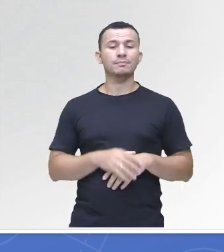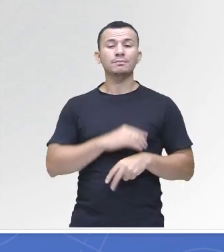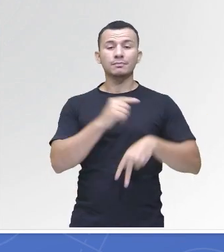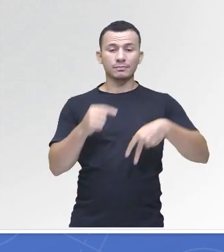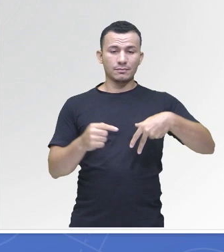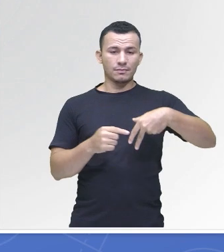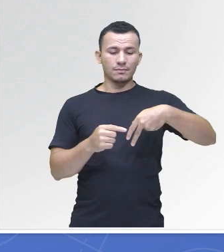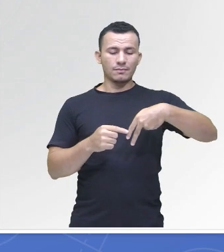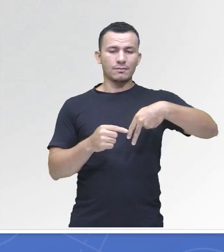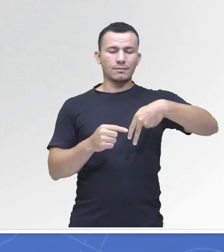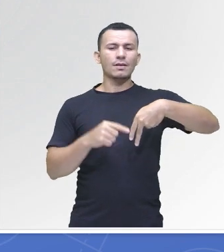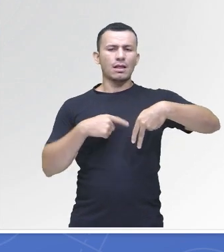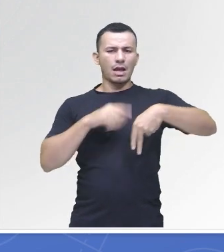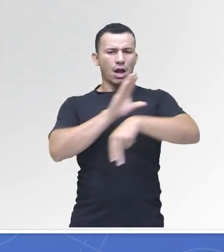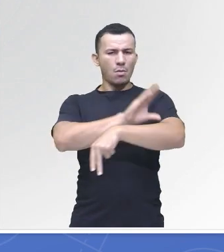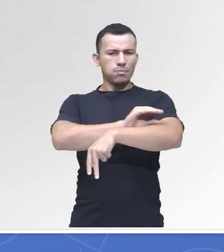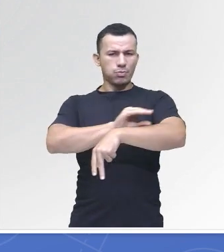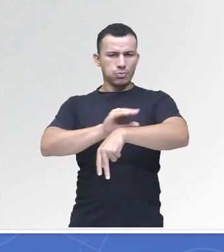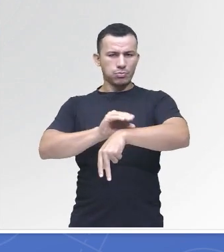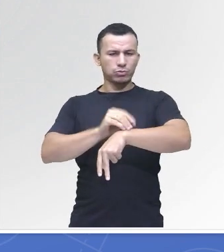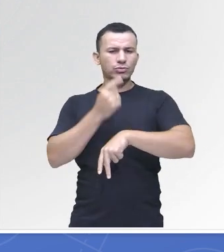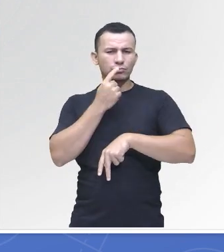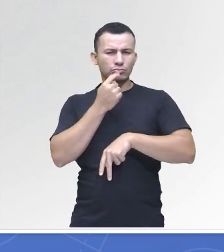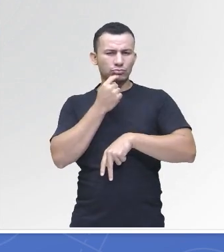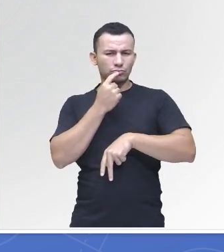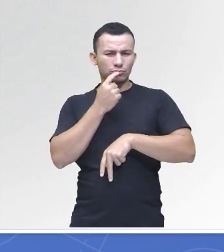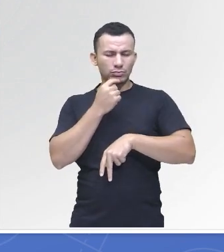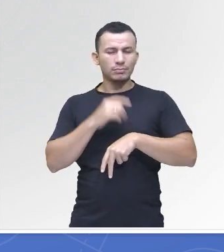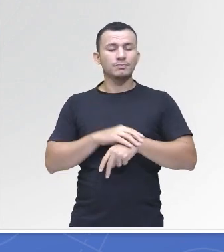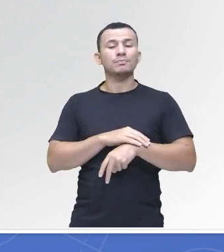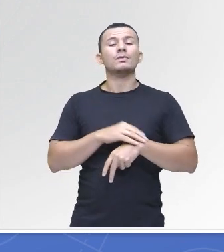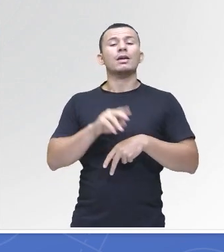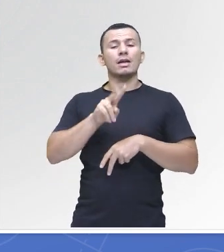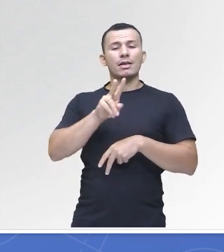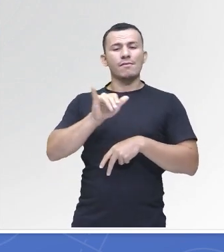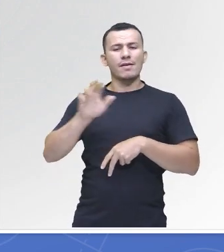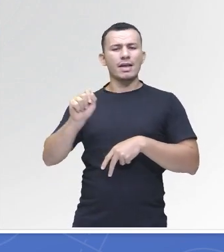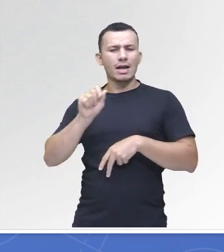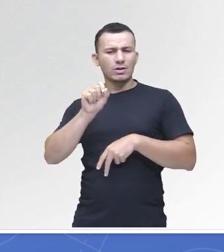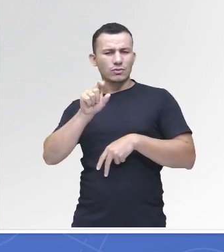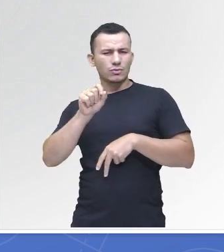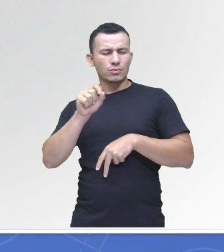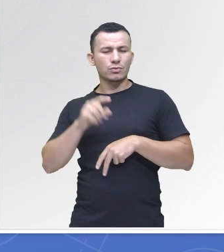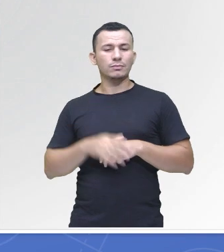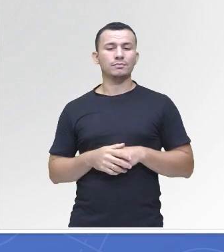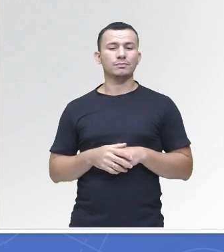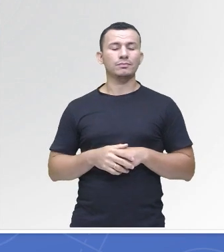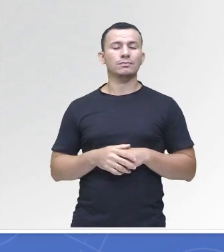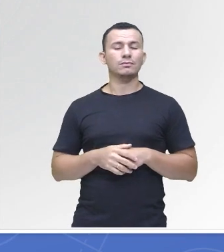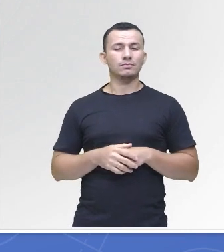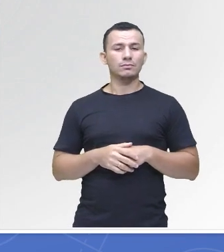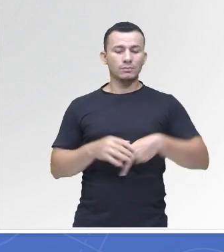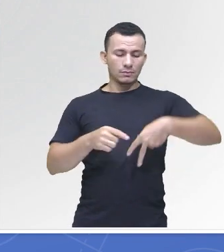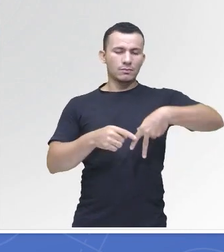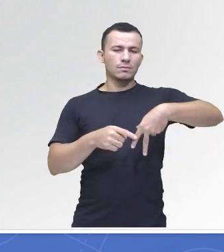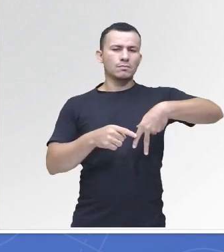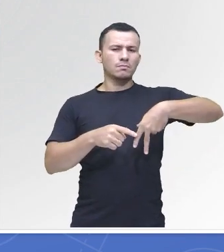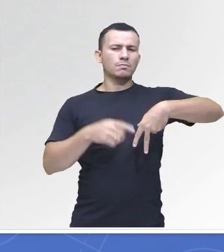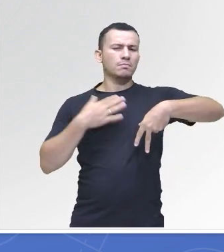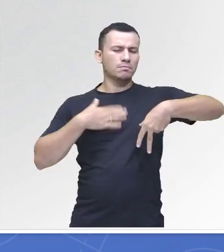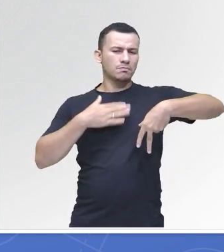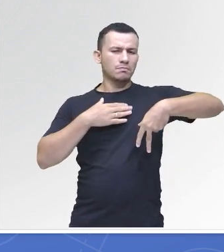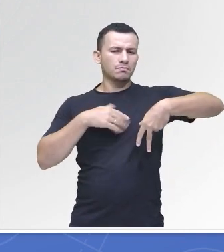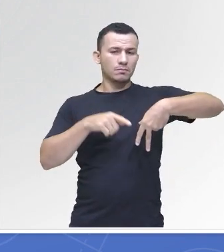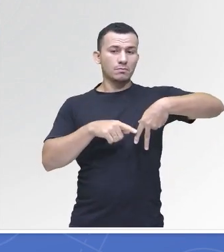tem a representação do músculo e a representação das veias, né? Então aqui a gente observa o músculo que está relaxado e aqui a gente observa,